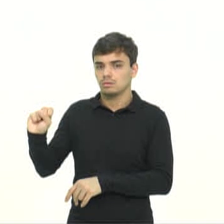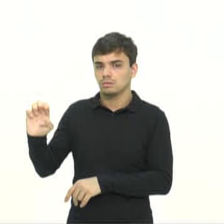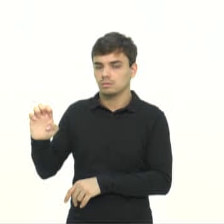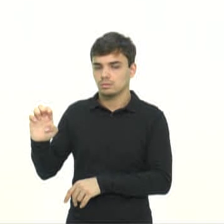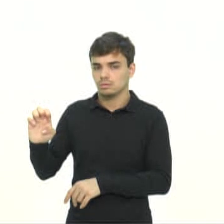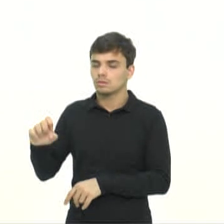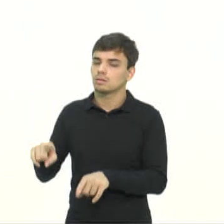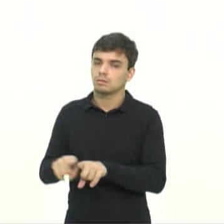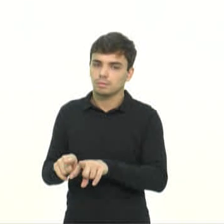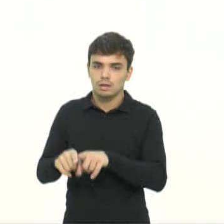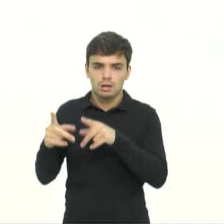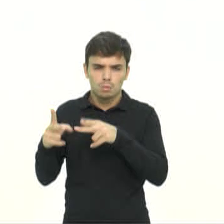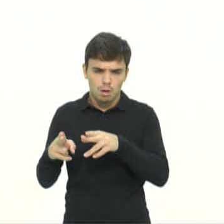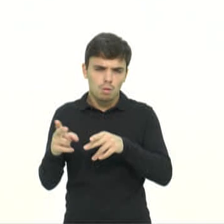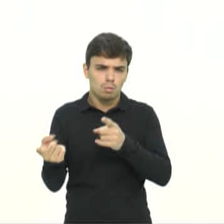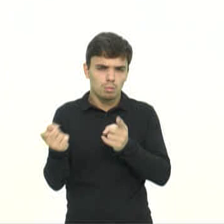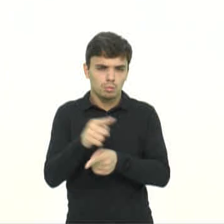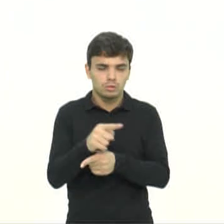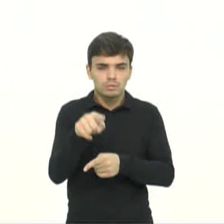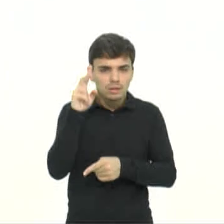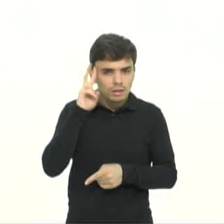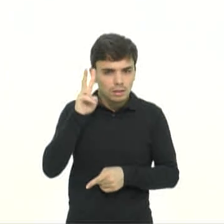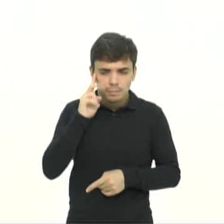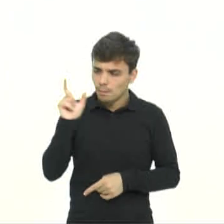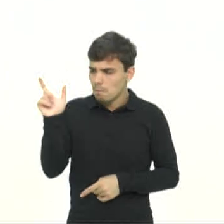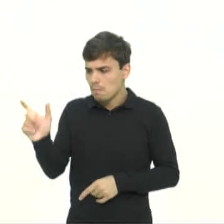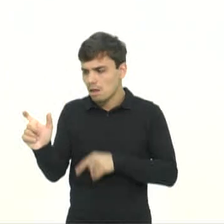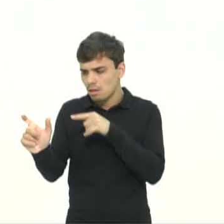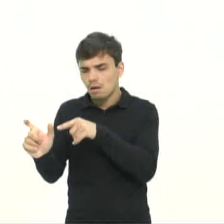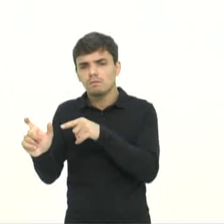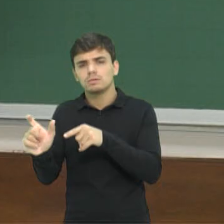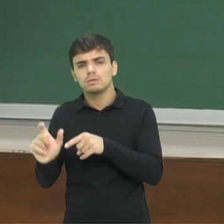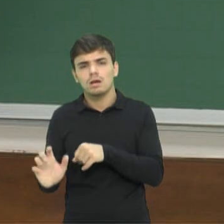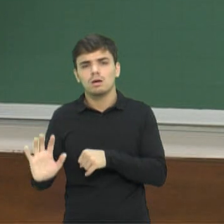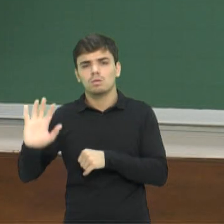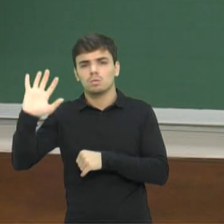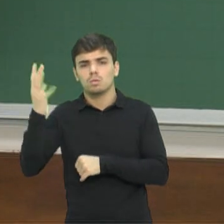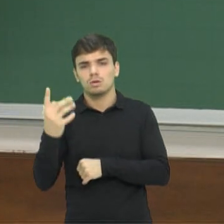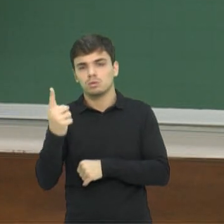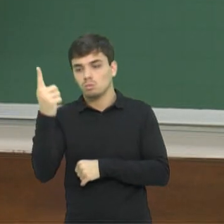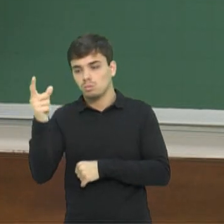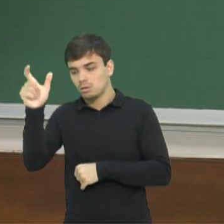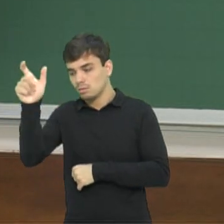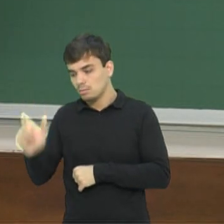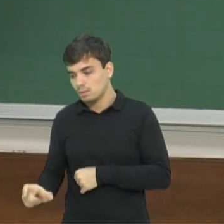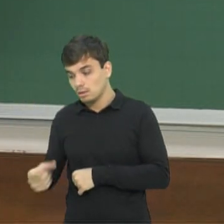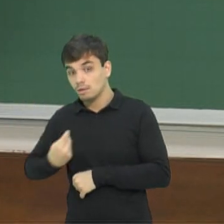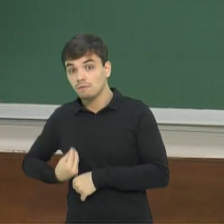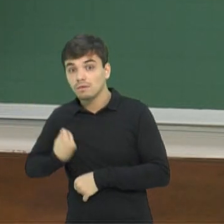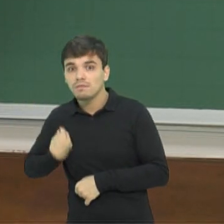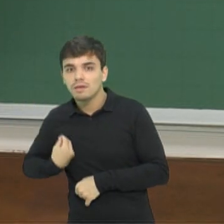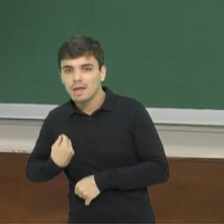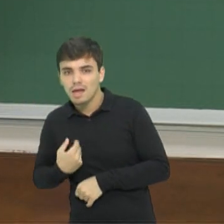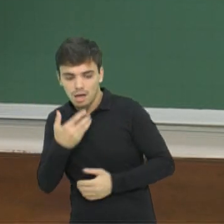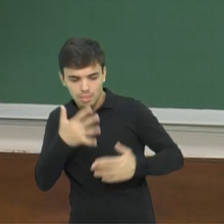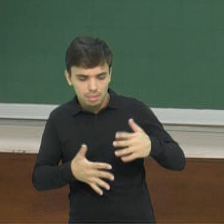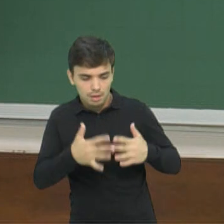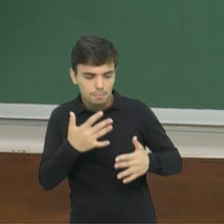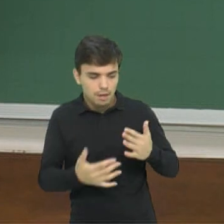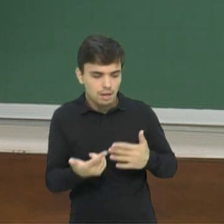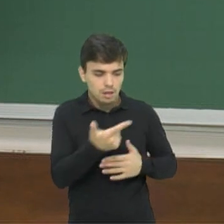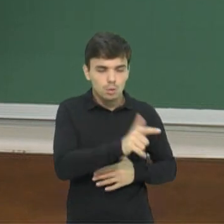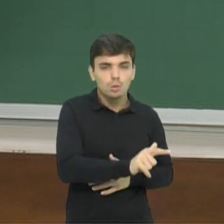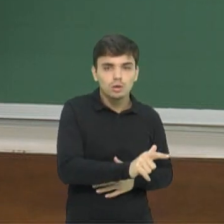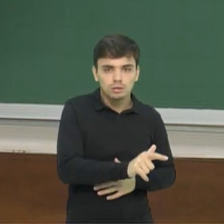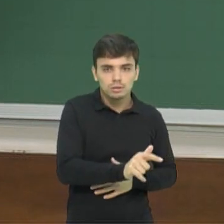amensalismo, mas também não é. Lembra que a antibiose era aquele fato, o simples fato de uma espécie existir acaba atrapalhando a outra? A gente comentou lá do elefante